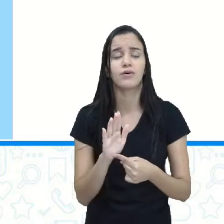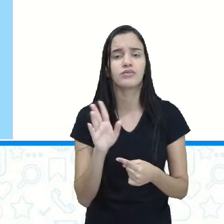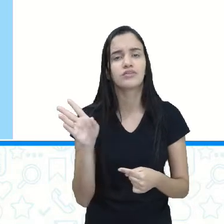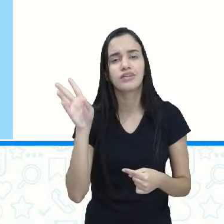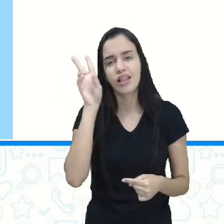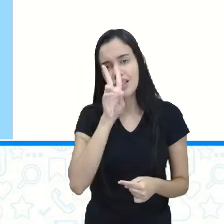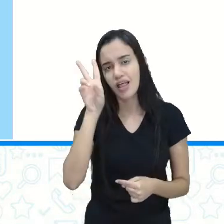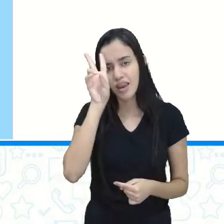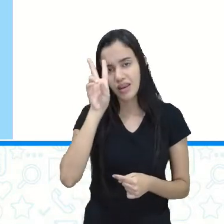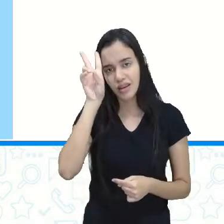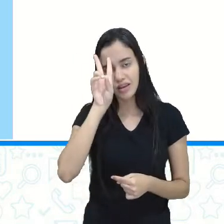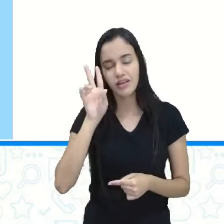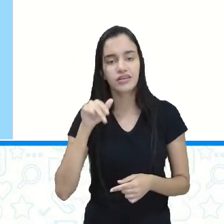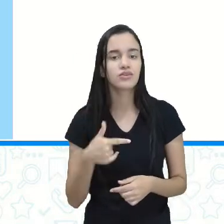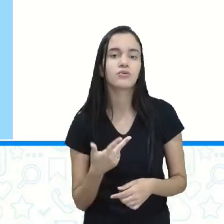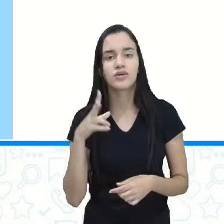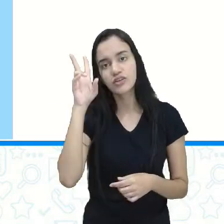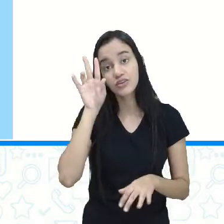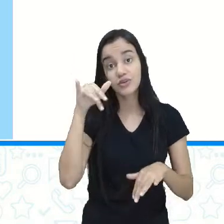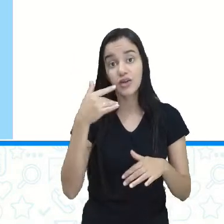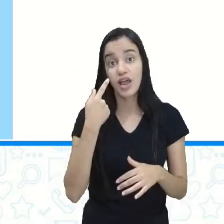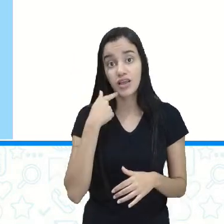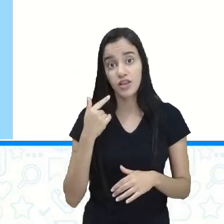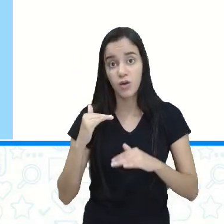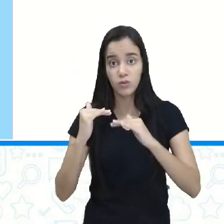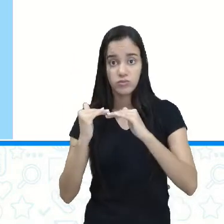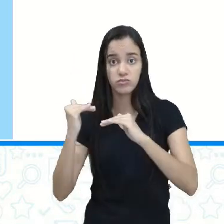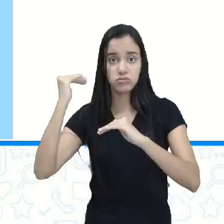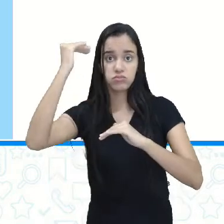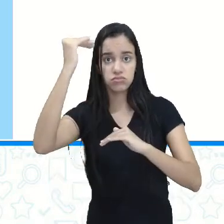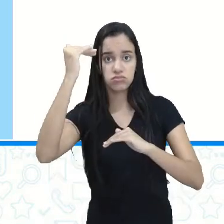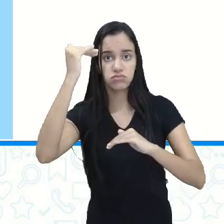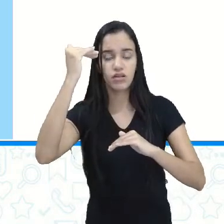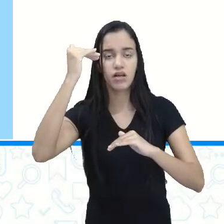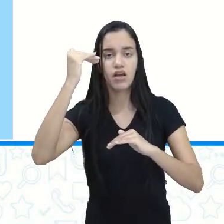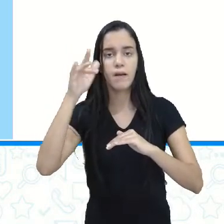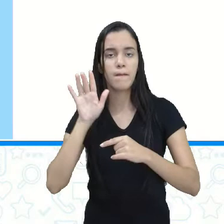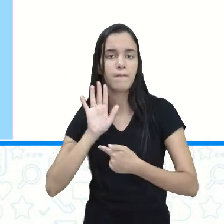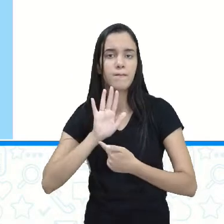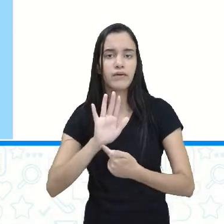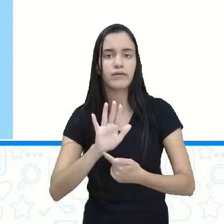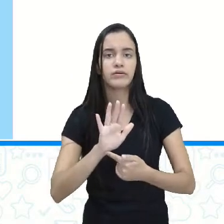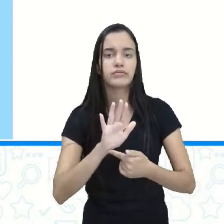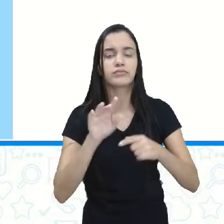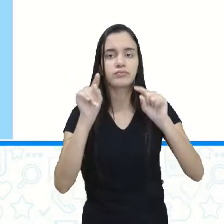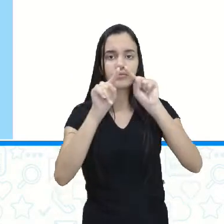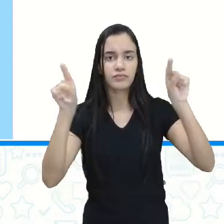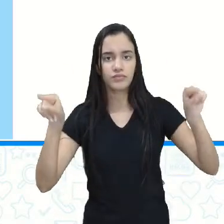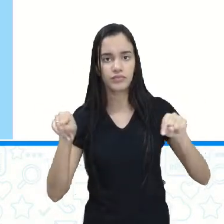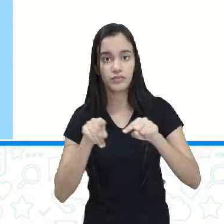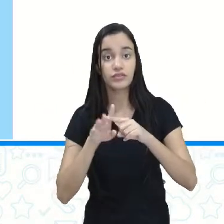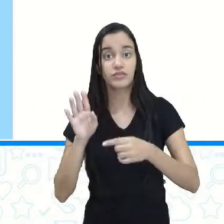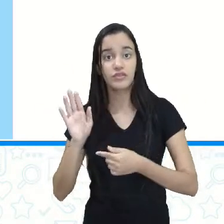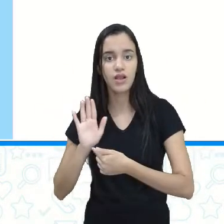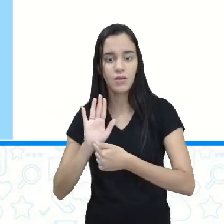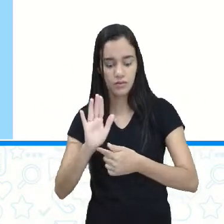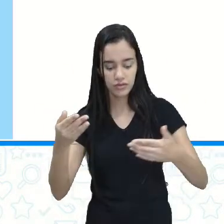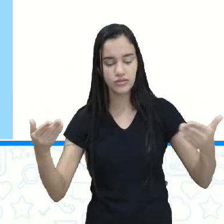lendo uma historinha, aí lá em cima aparece um retângulo, olha, como esse daí que eu estou mostrando